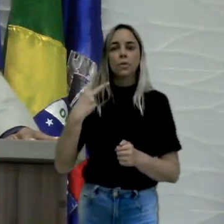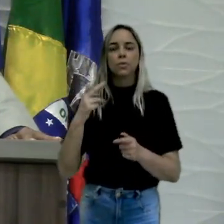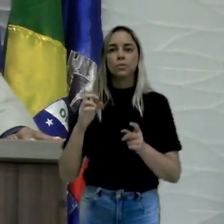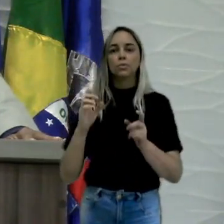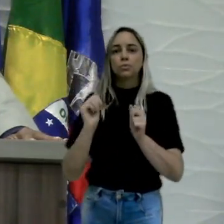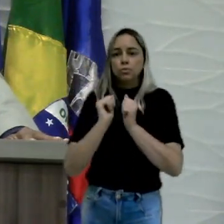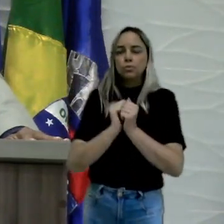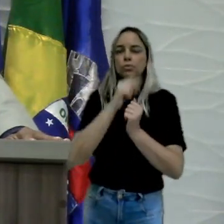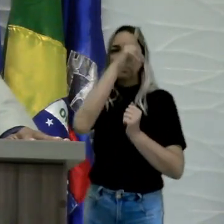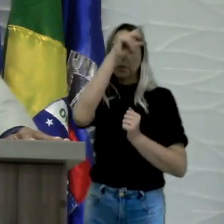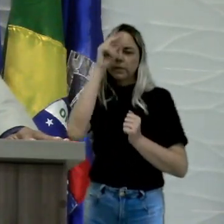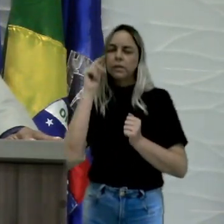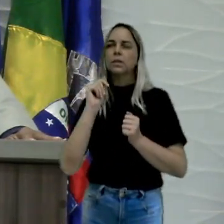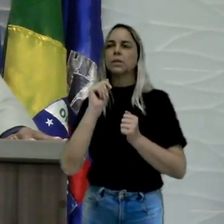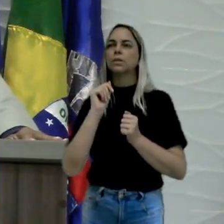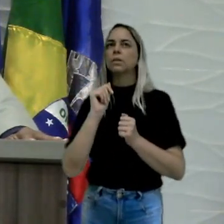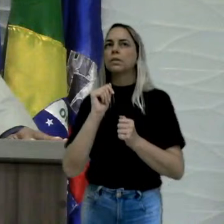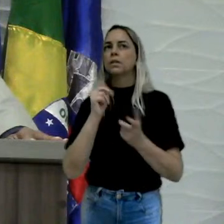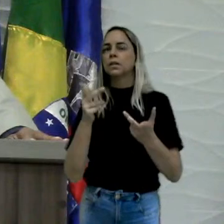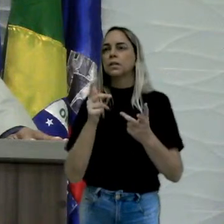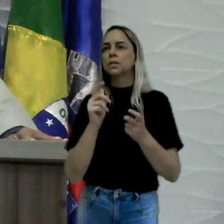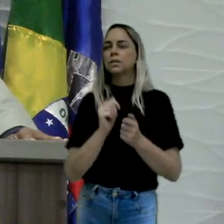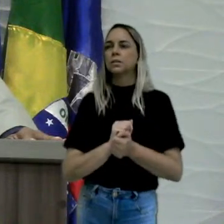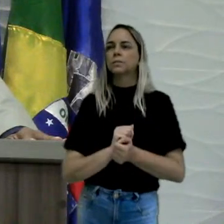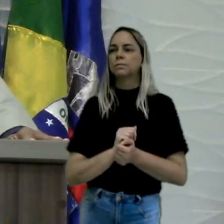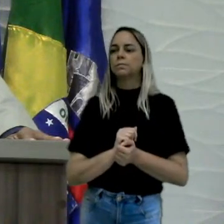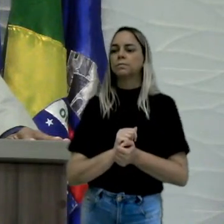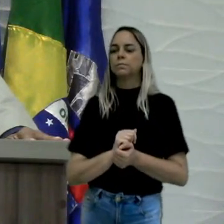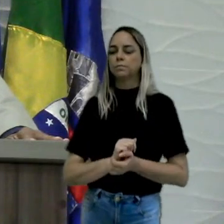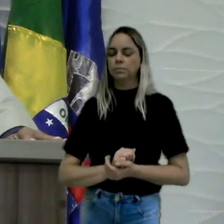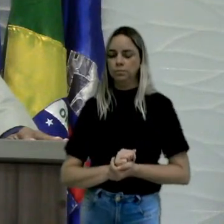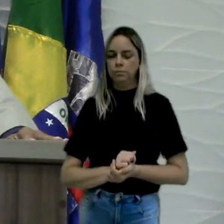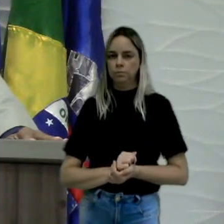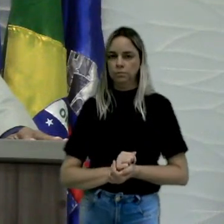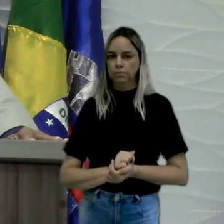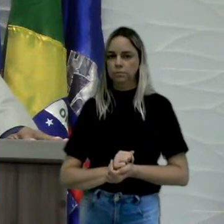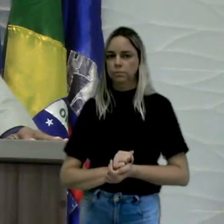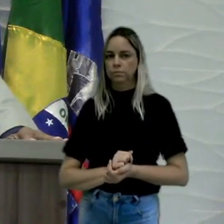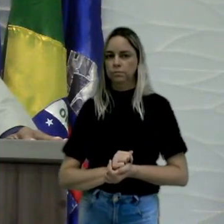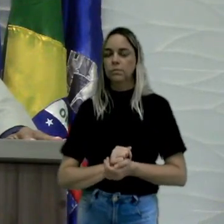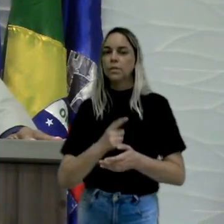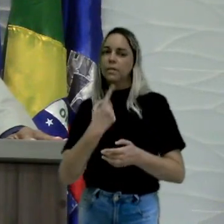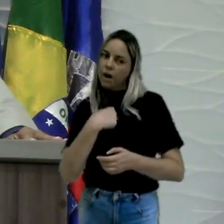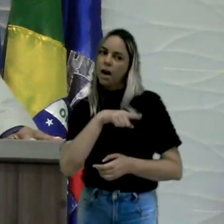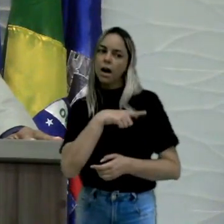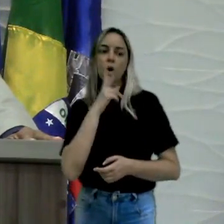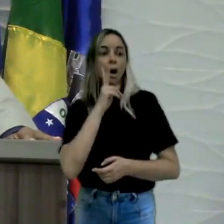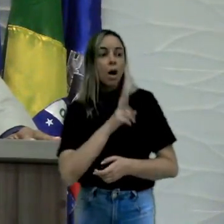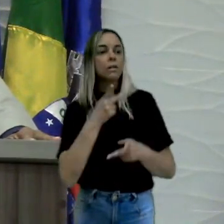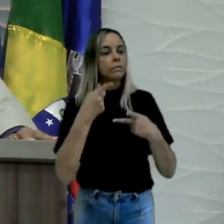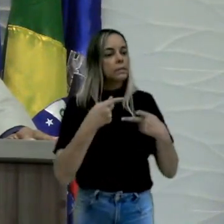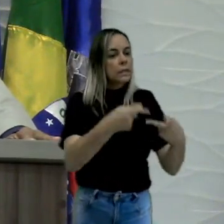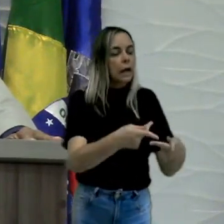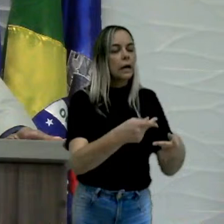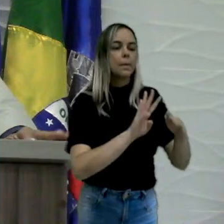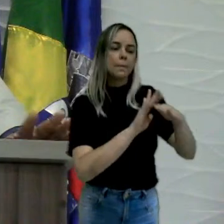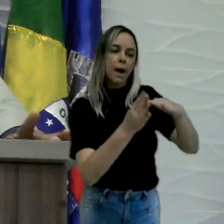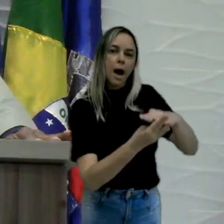que passassem nesses bairros mais simples, que nem aqui no Deus é